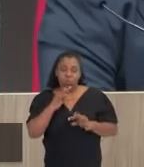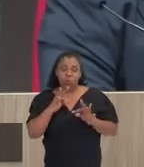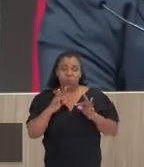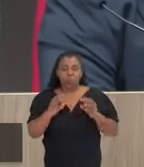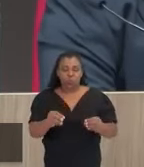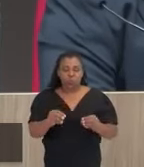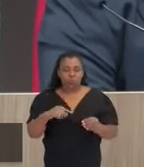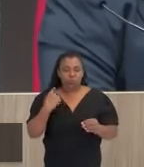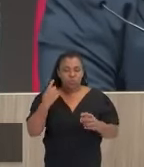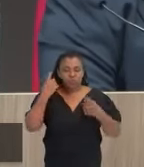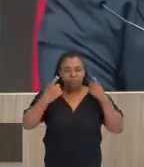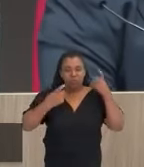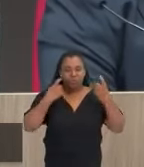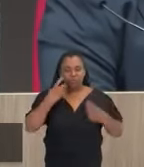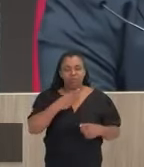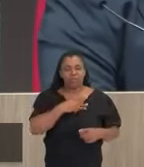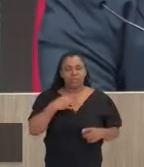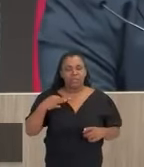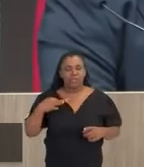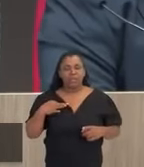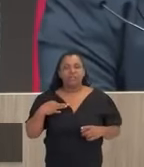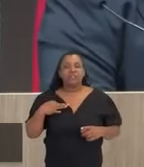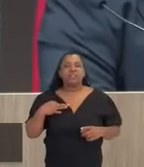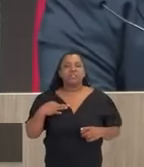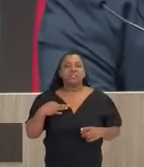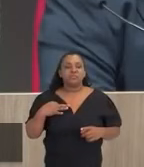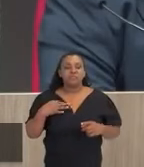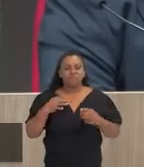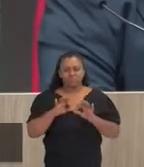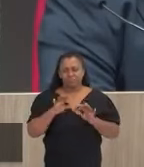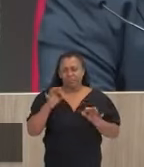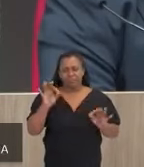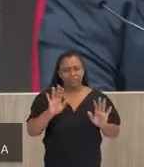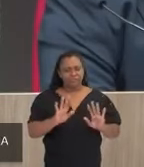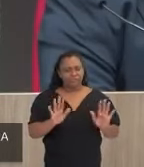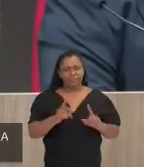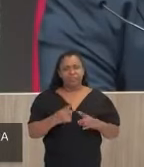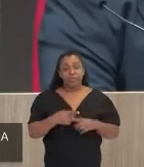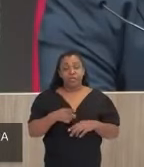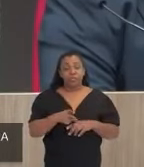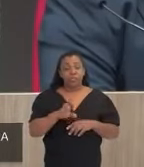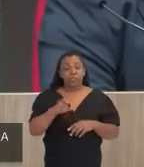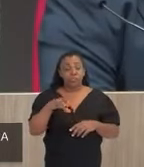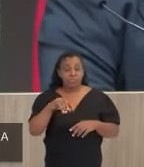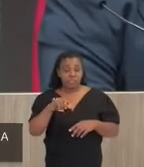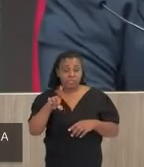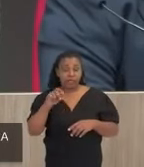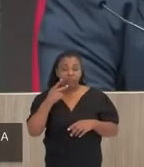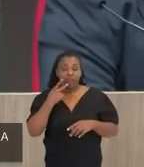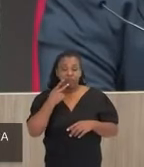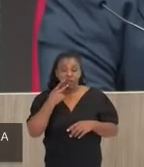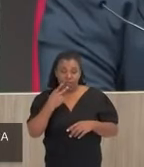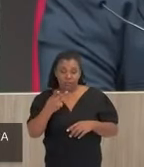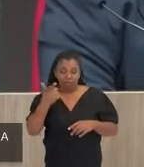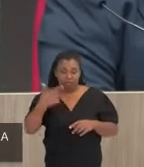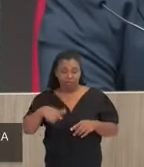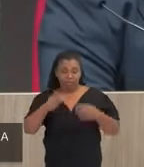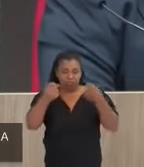MPT. Então, para não tomar mais tempo, que a doutora Cida ainda vai continuar falando, inclusive, sobre assédio,